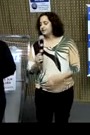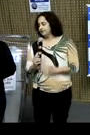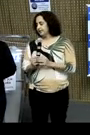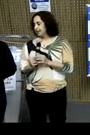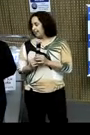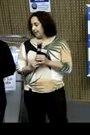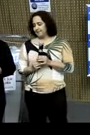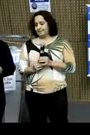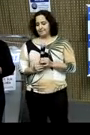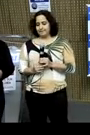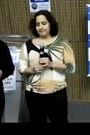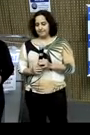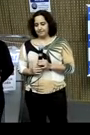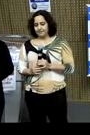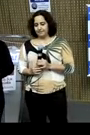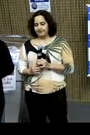odontóloga.